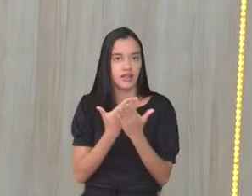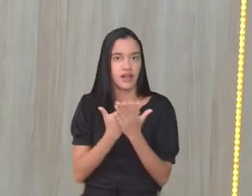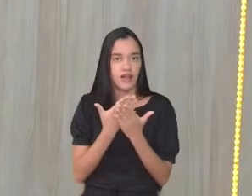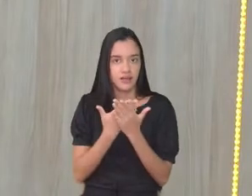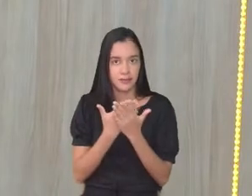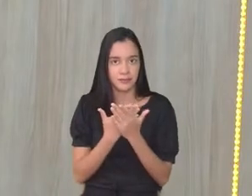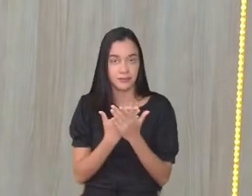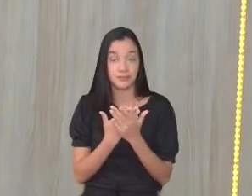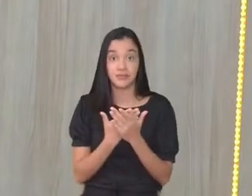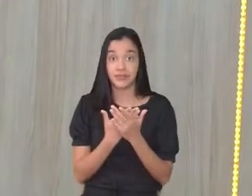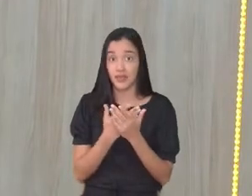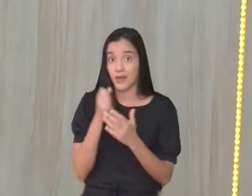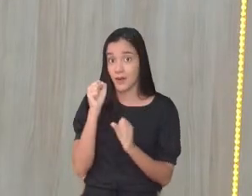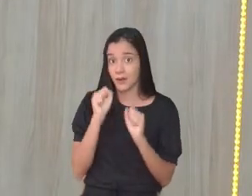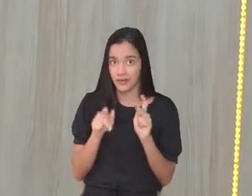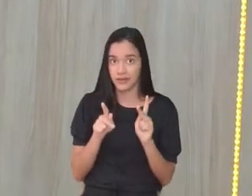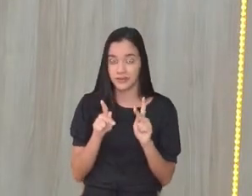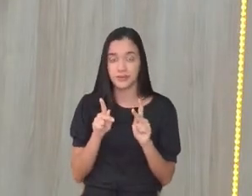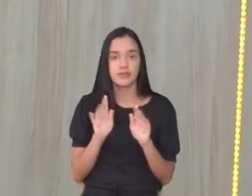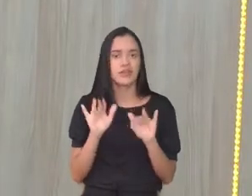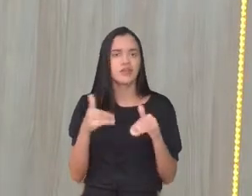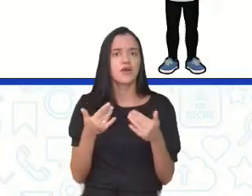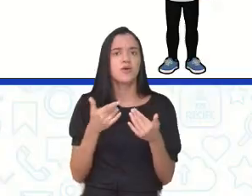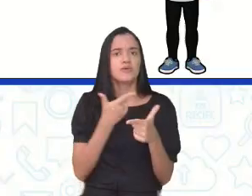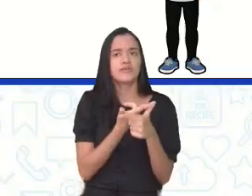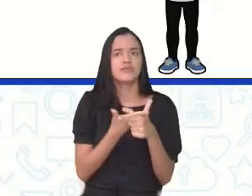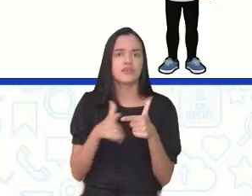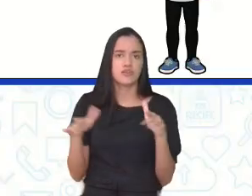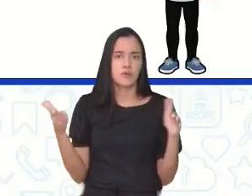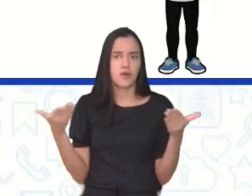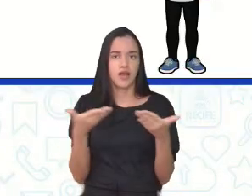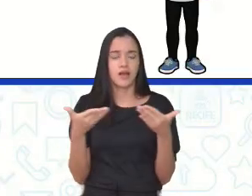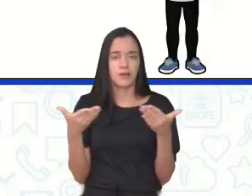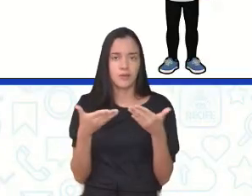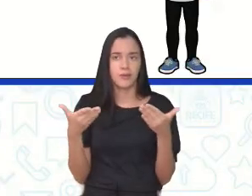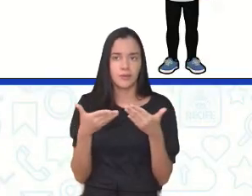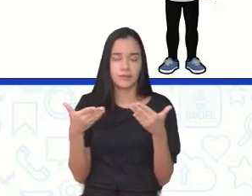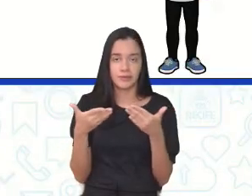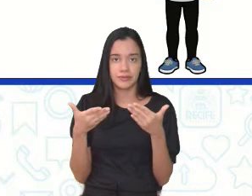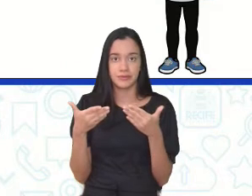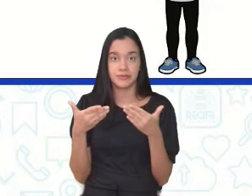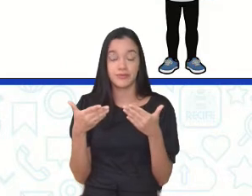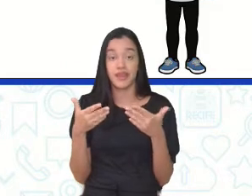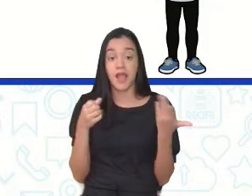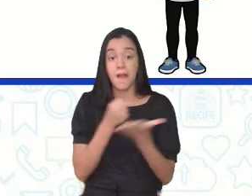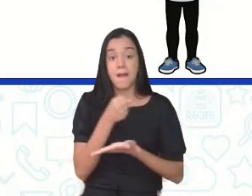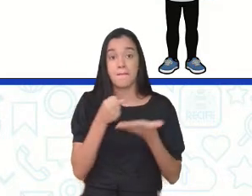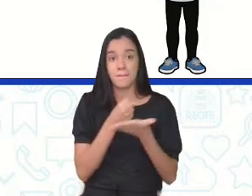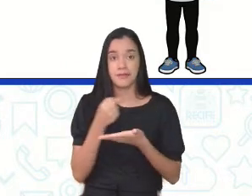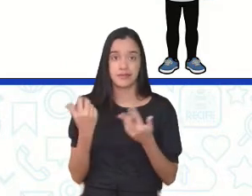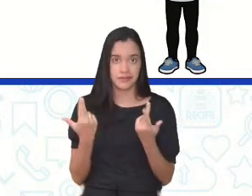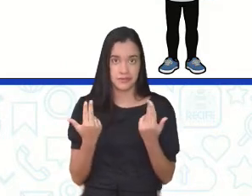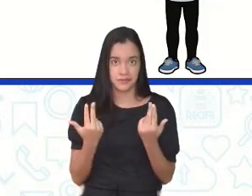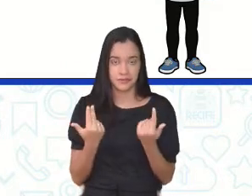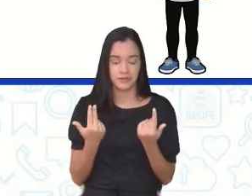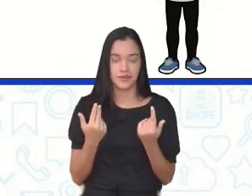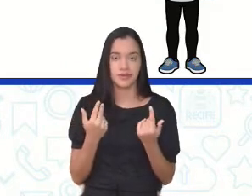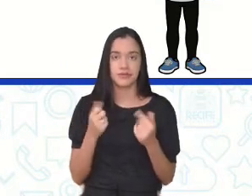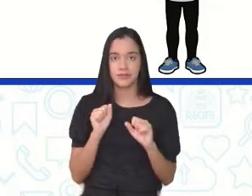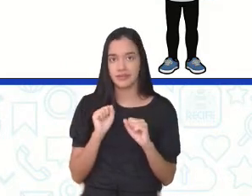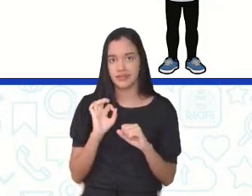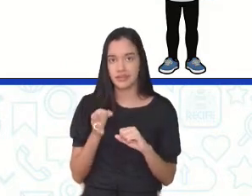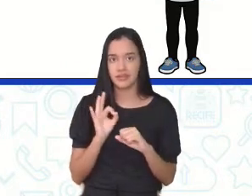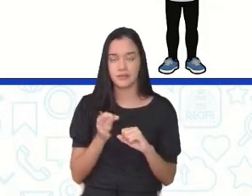propriedades da potência, beleza? Divisão agora de potência de mesma base, certo?